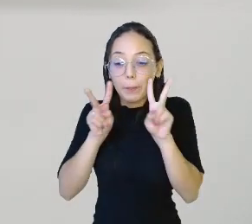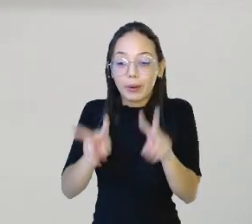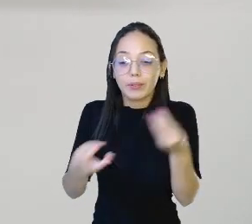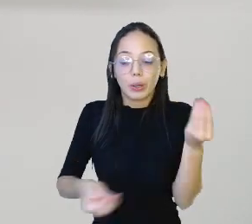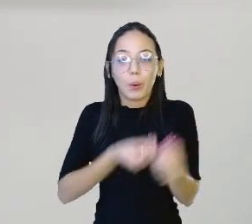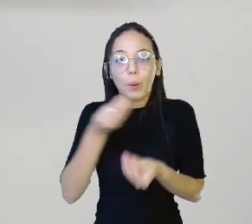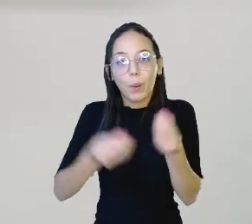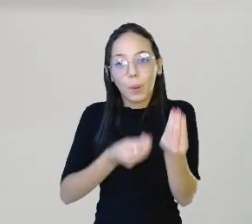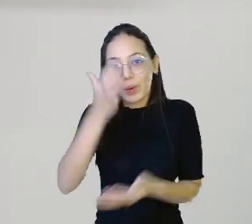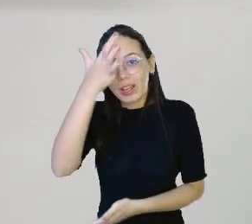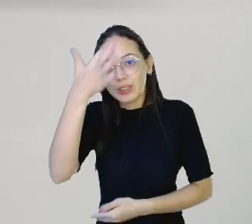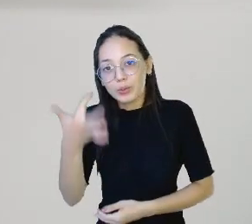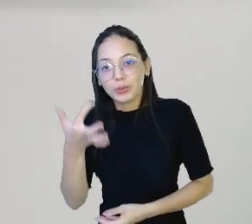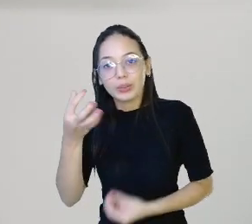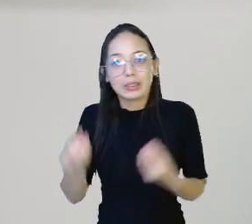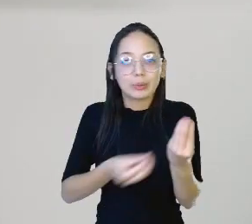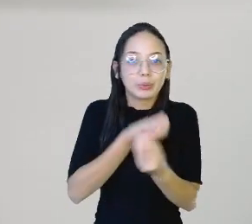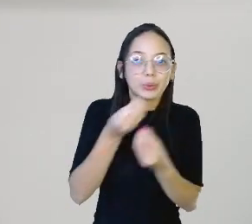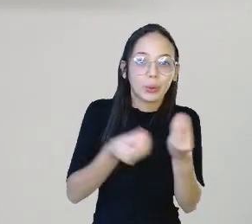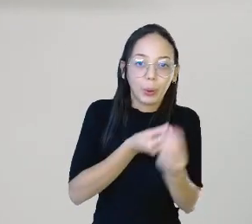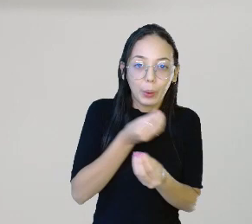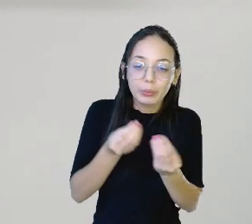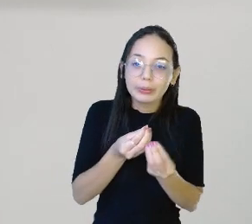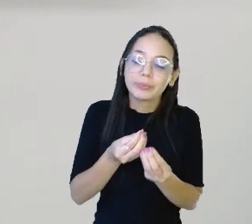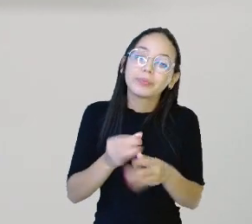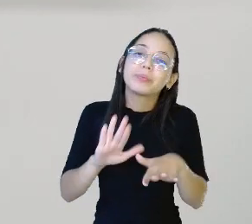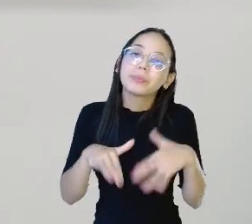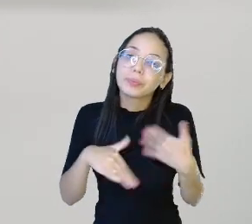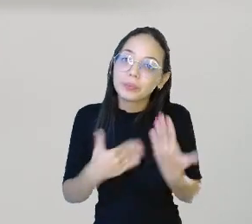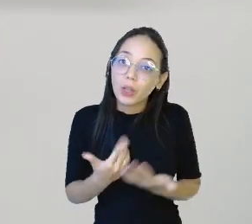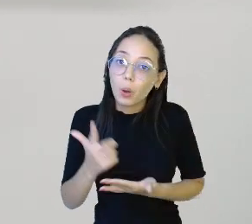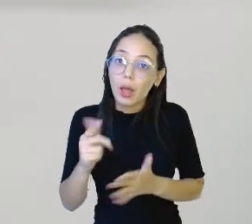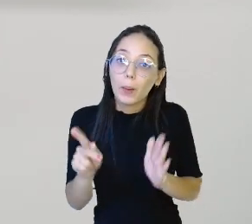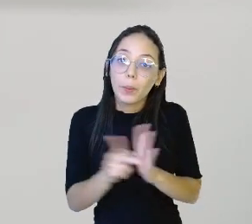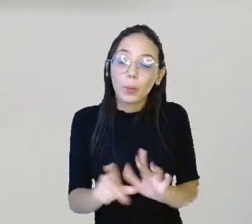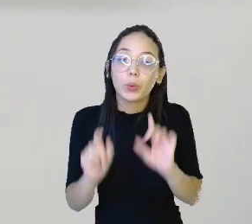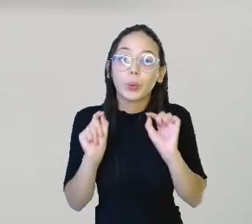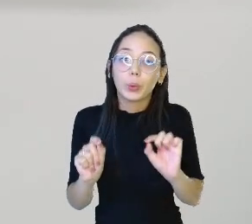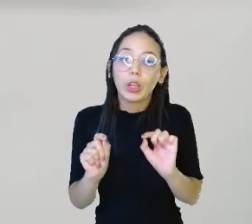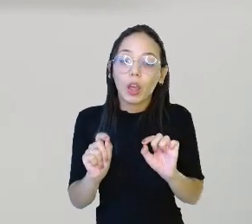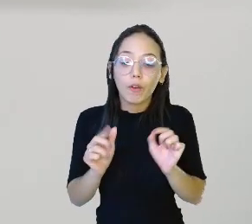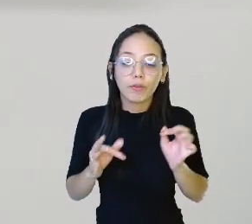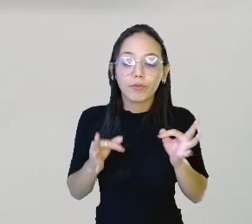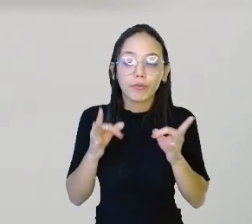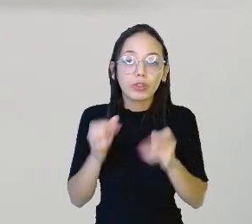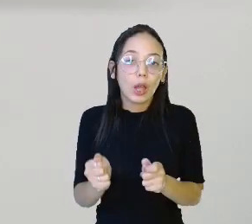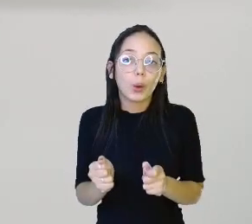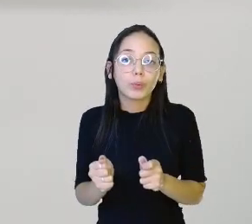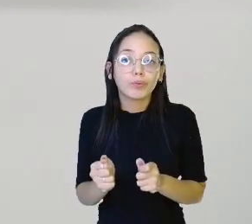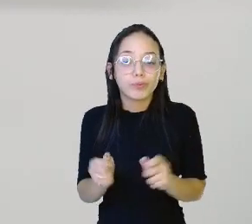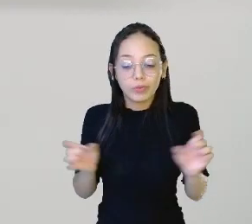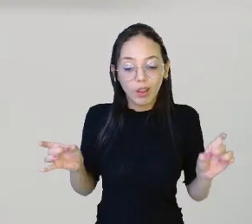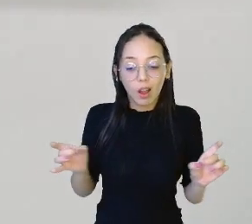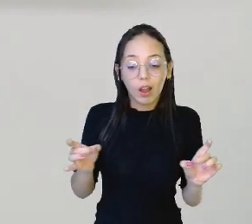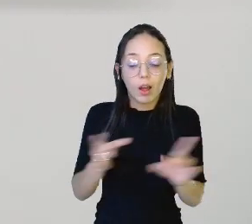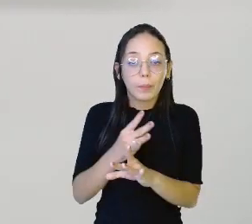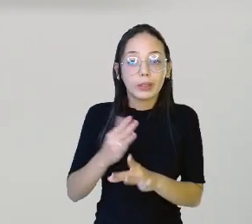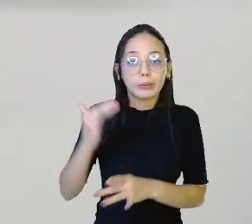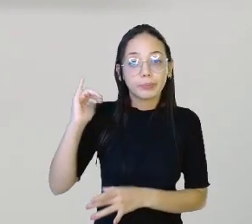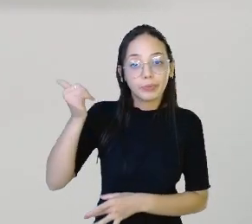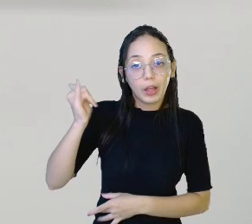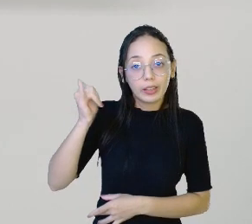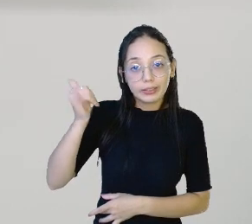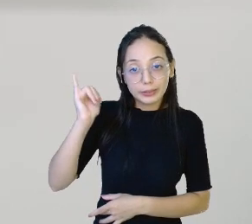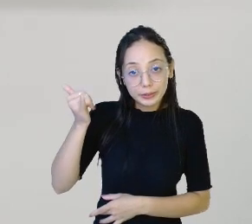como aquilo ali vai se resolver. E é justamente quando chega o desfecho, que é o encerramento da